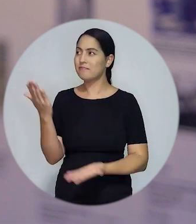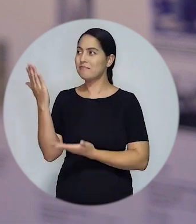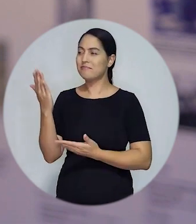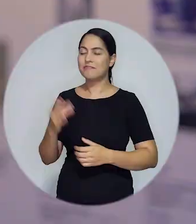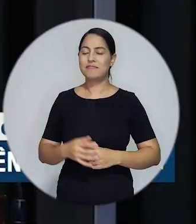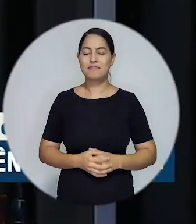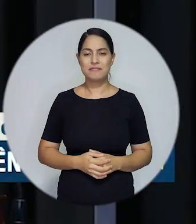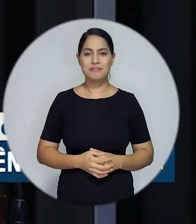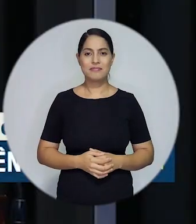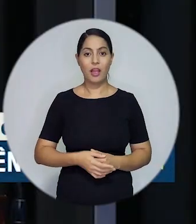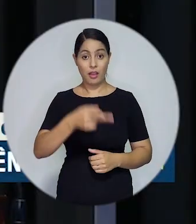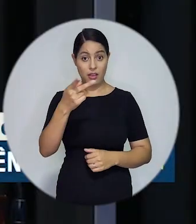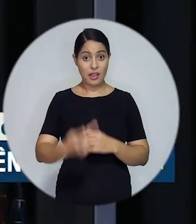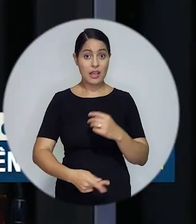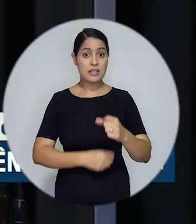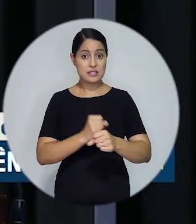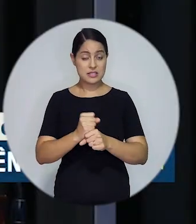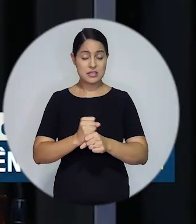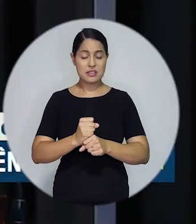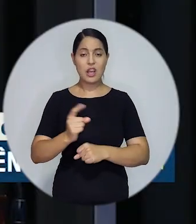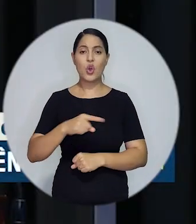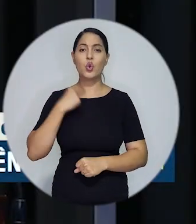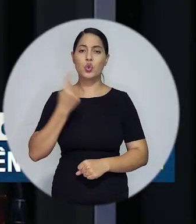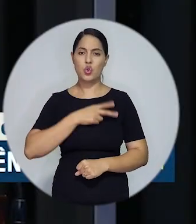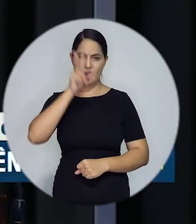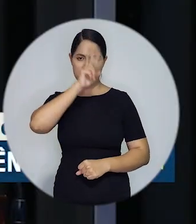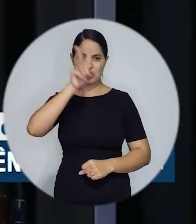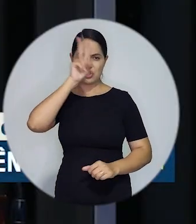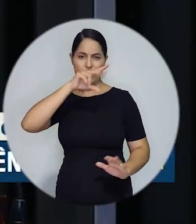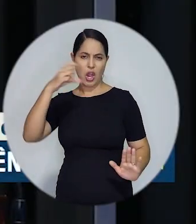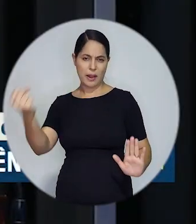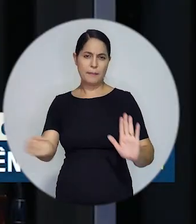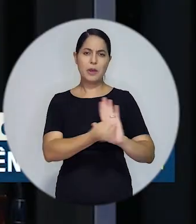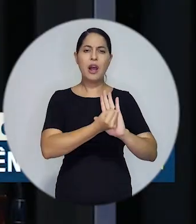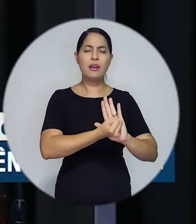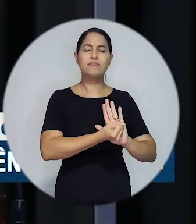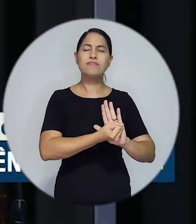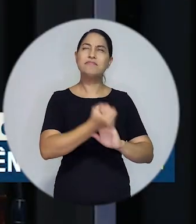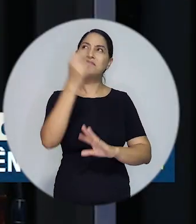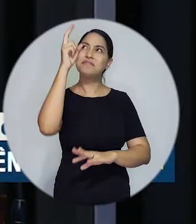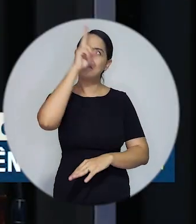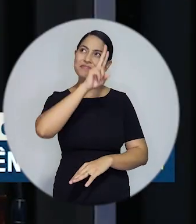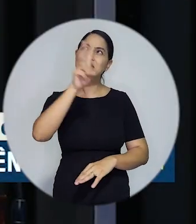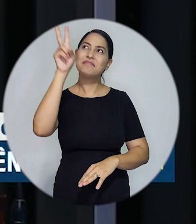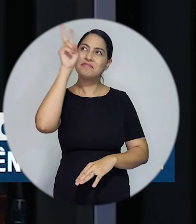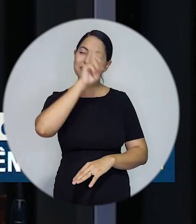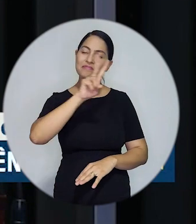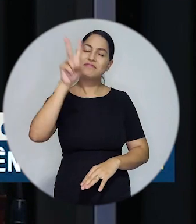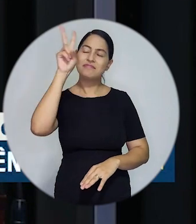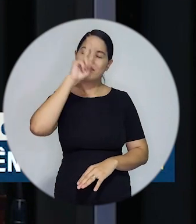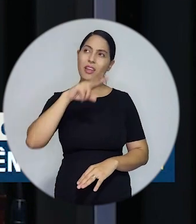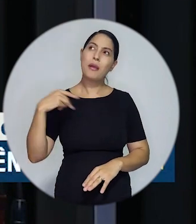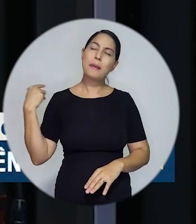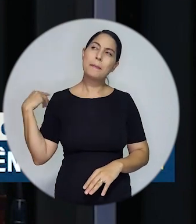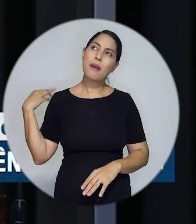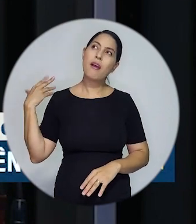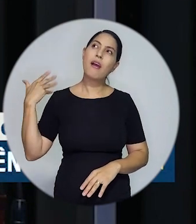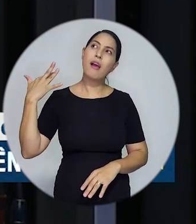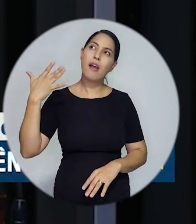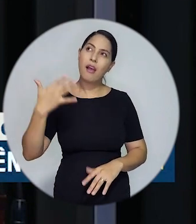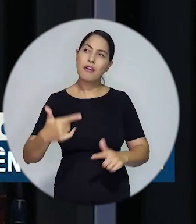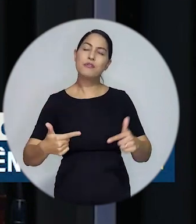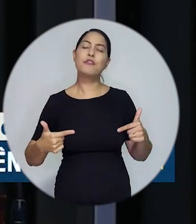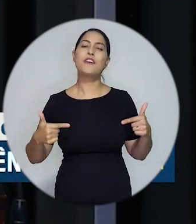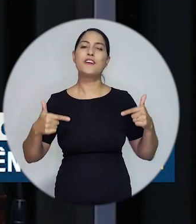país. Acompanhe. O marco histórico que vivemos esse ano, ele nos ajuda também a lembrar tudo que